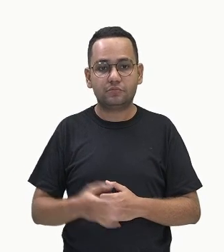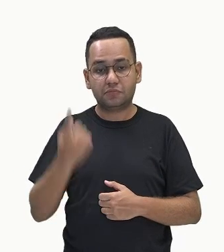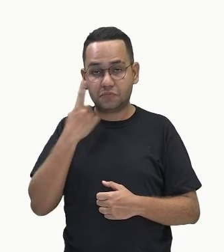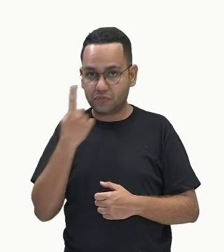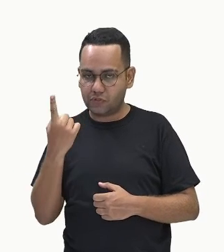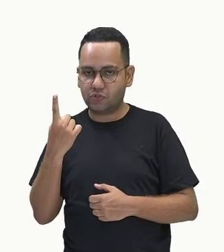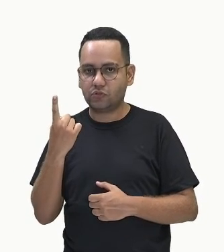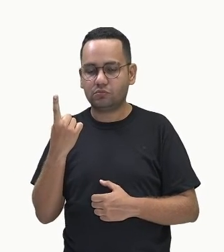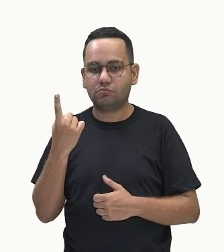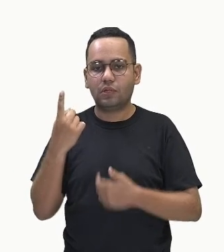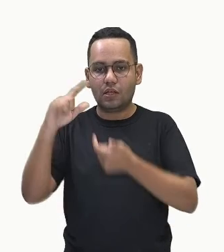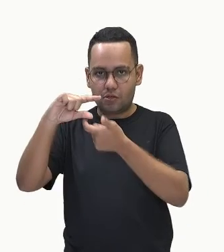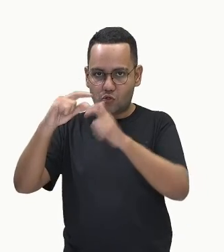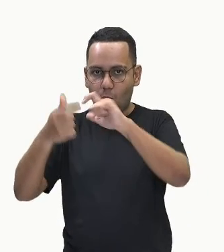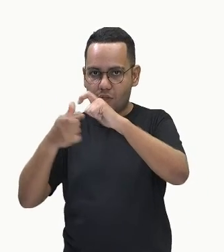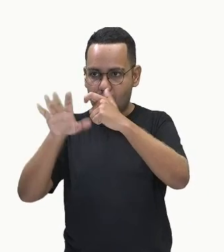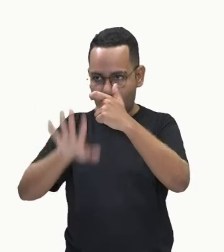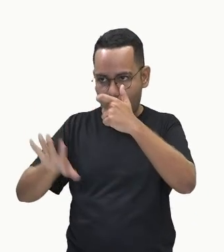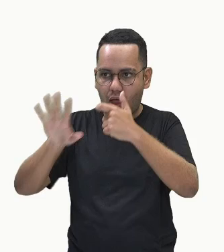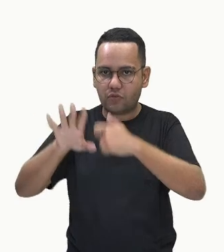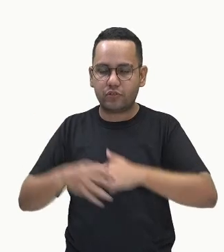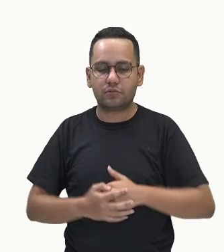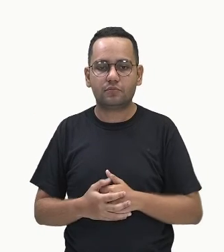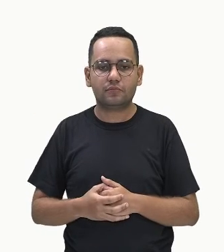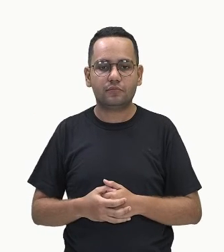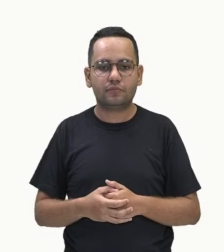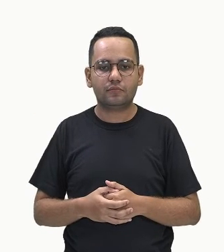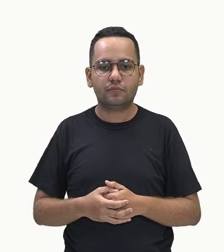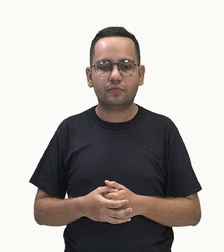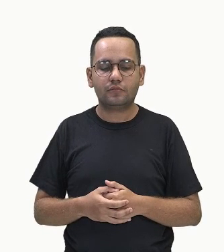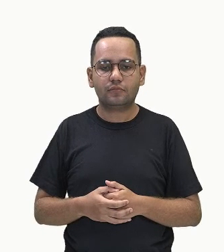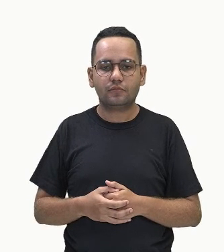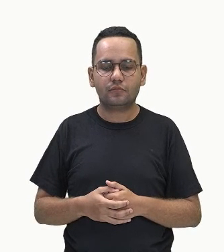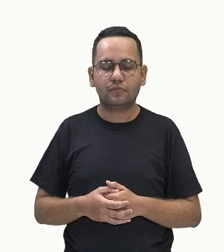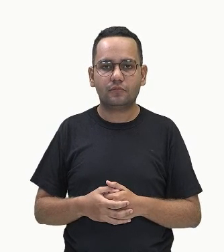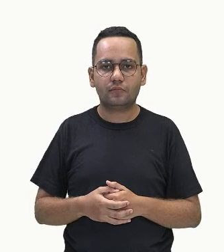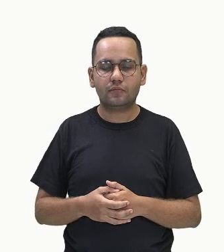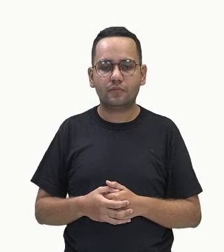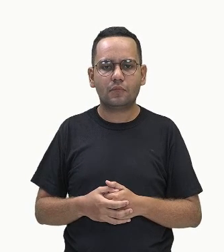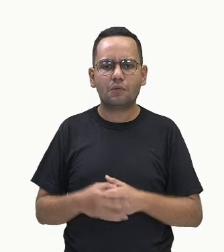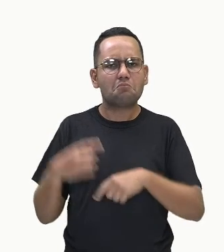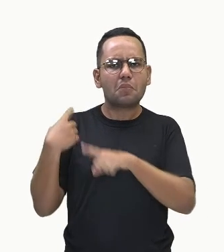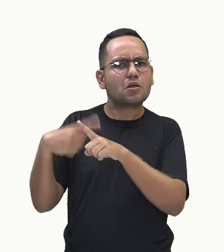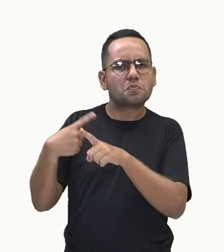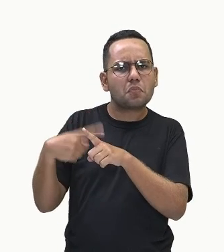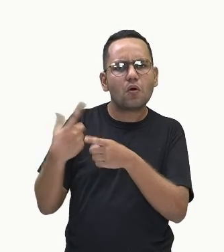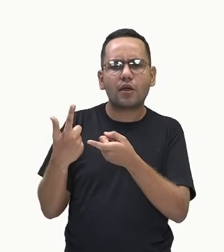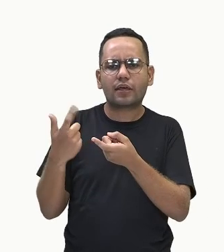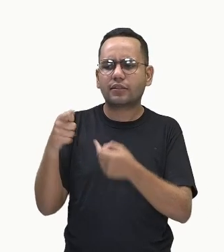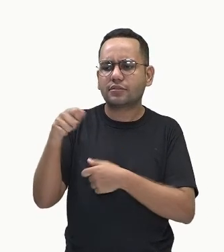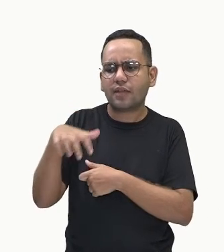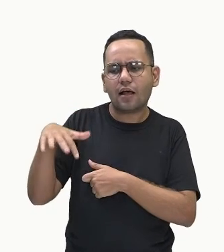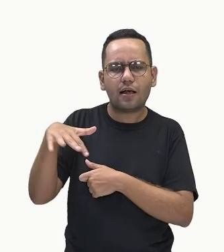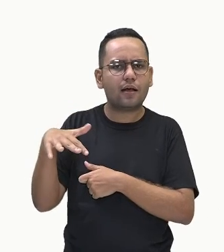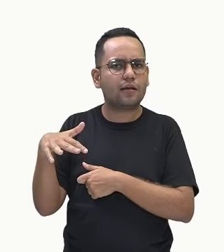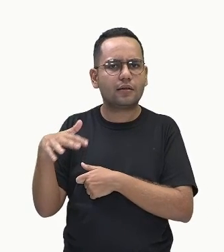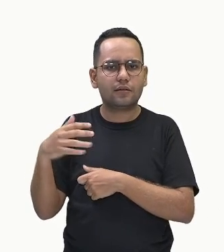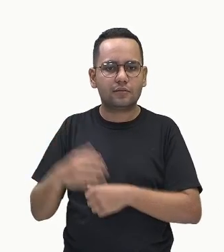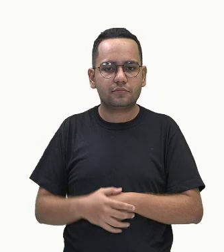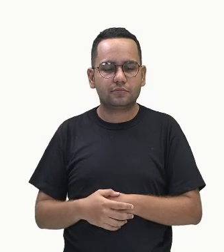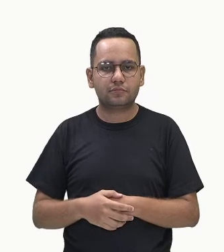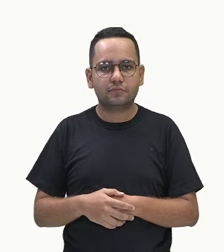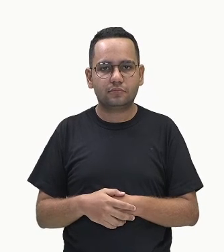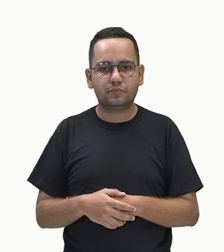nós temos aí o desenho e nós vamos, então, verificar porquê da nossa área. Qual é a nossa área